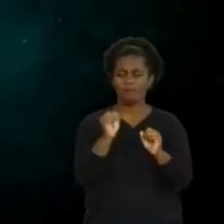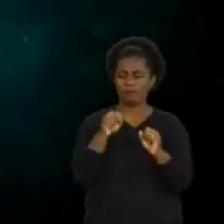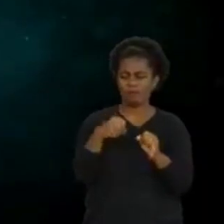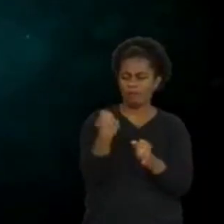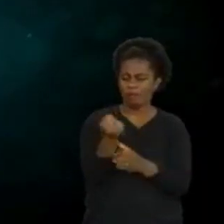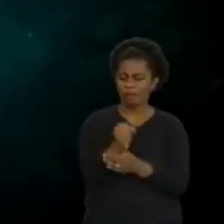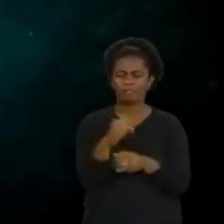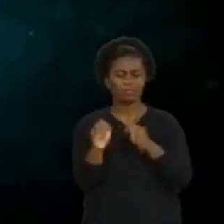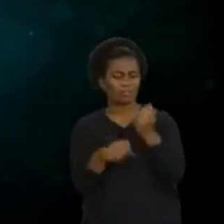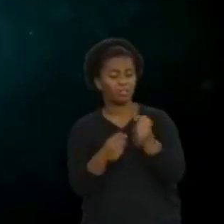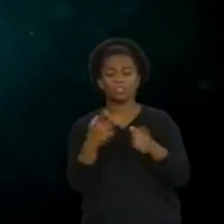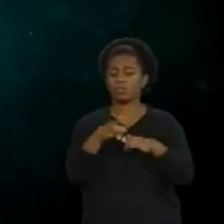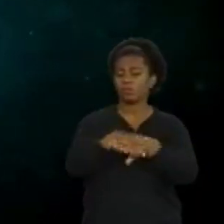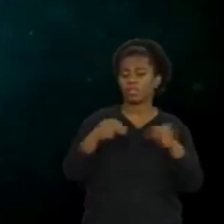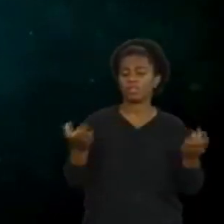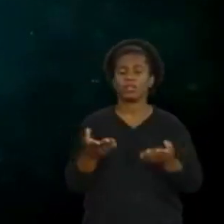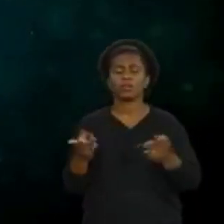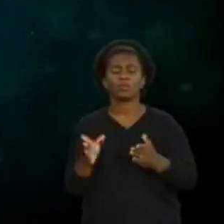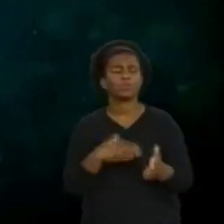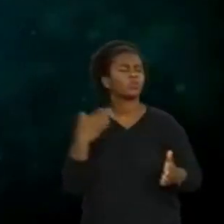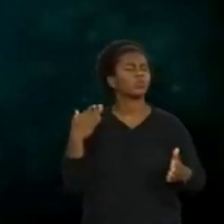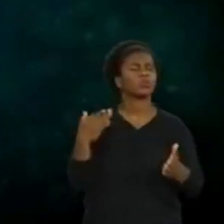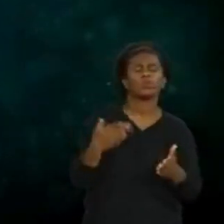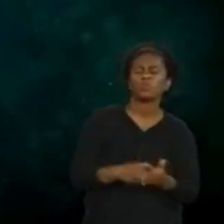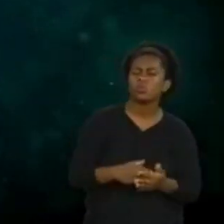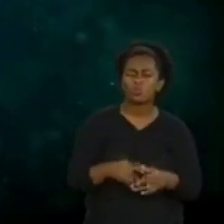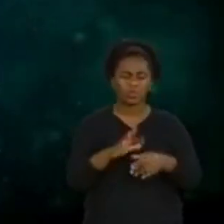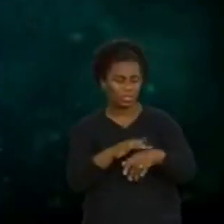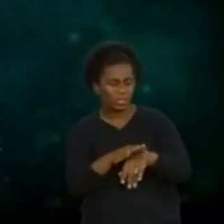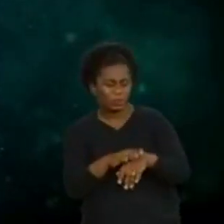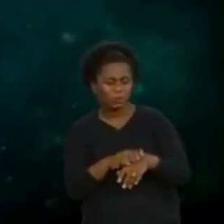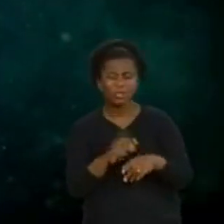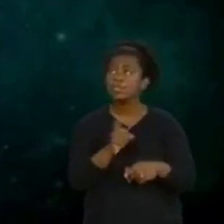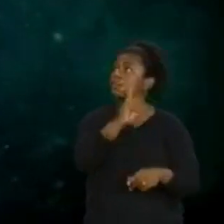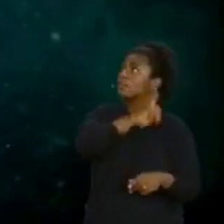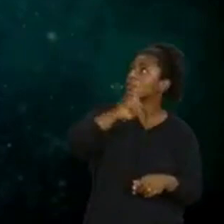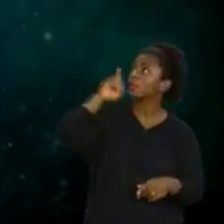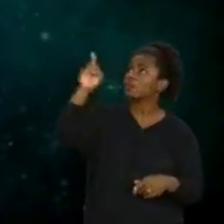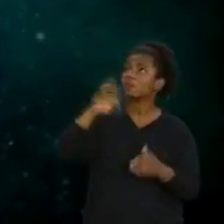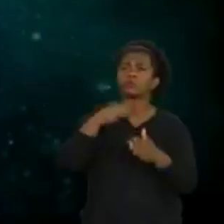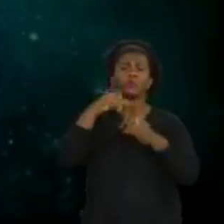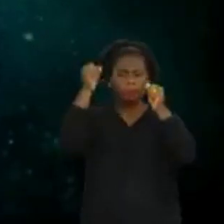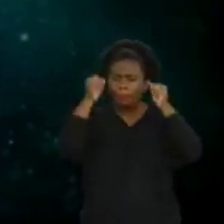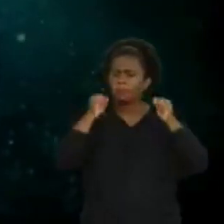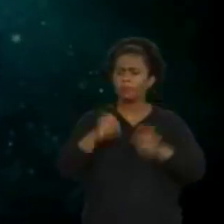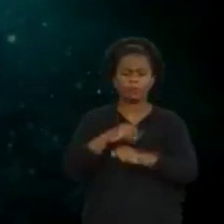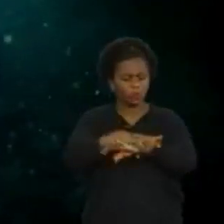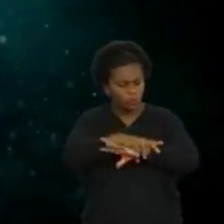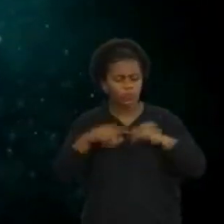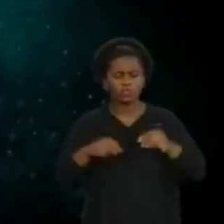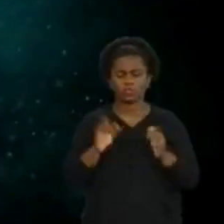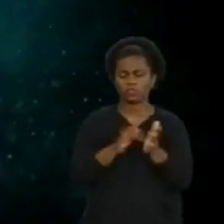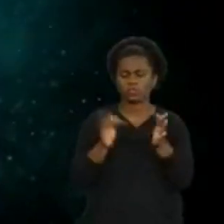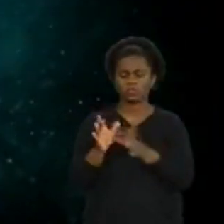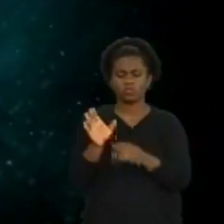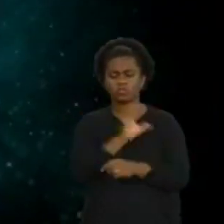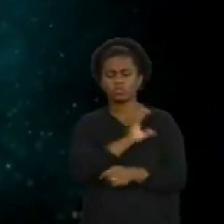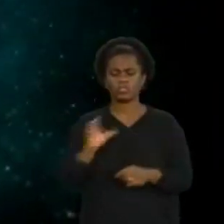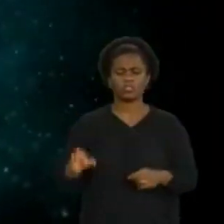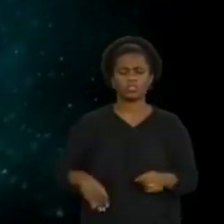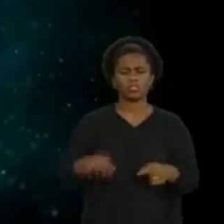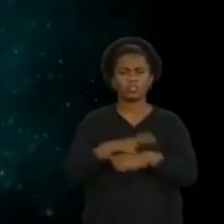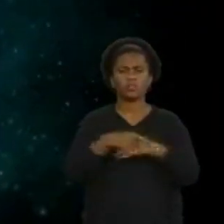curado agora, seja curado de todas as enfermidades. O Todo-Poderoso te cura, Jesus Cristo, o autor